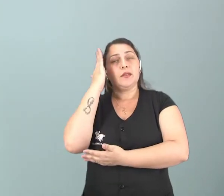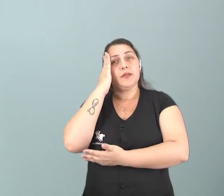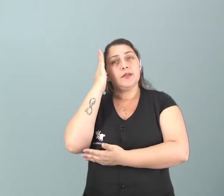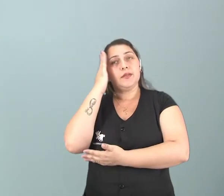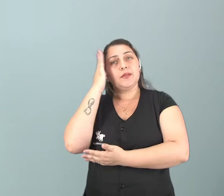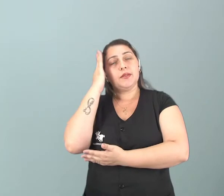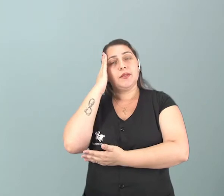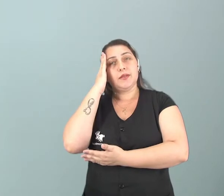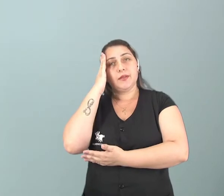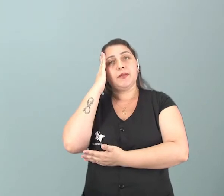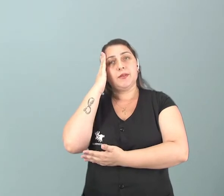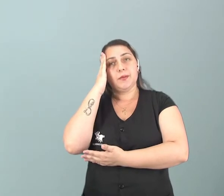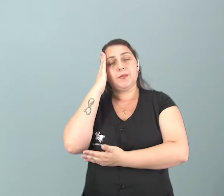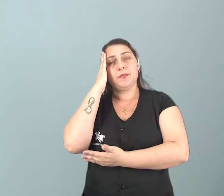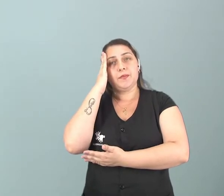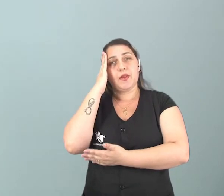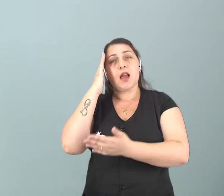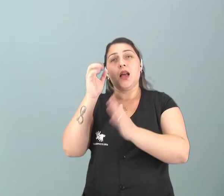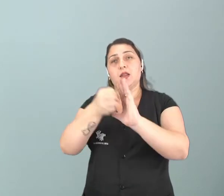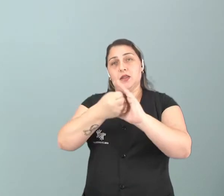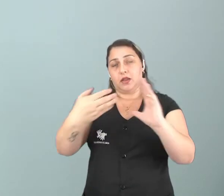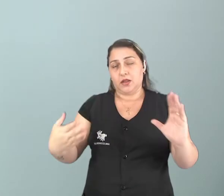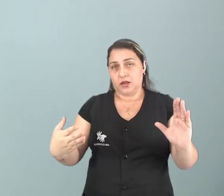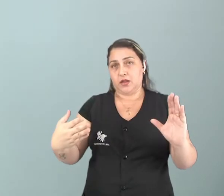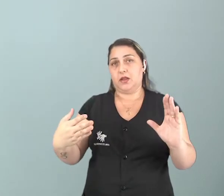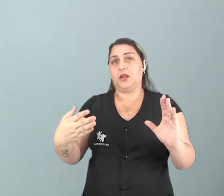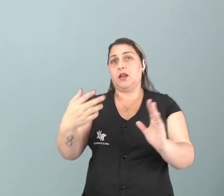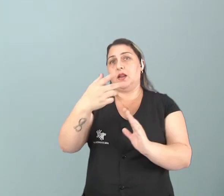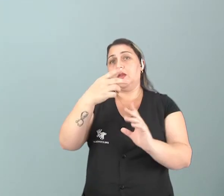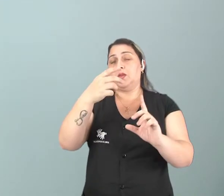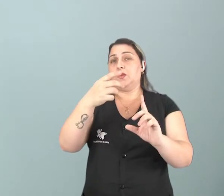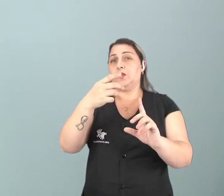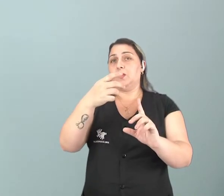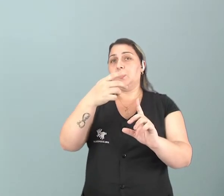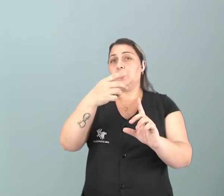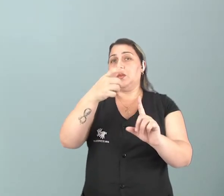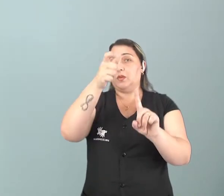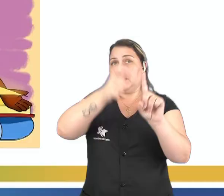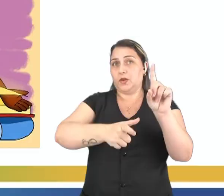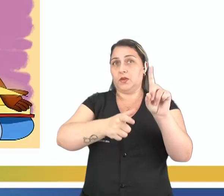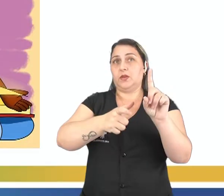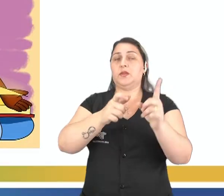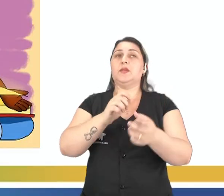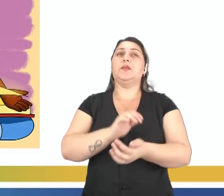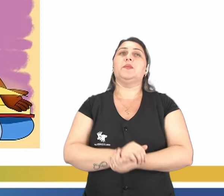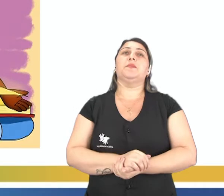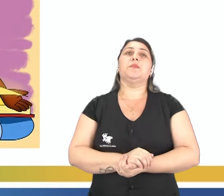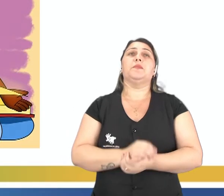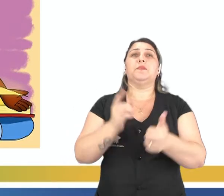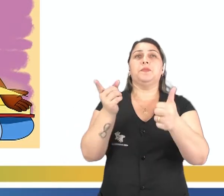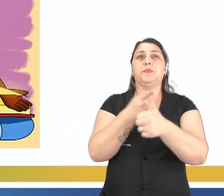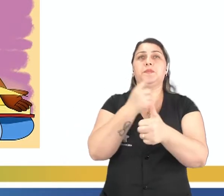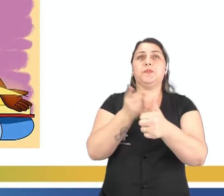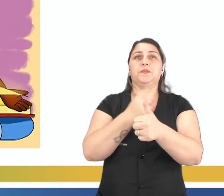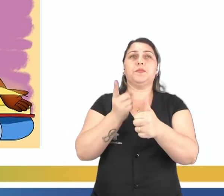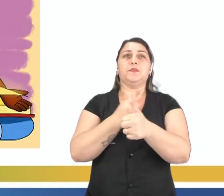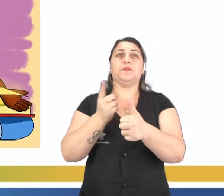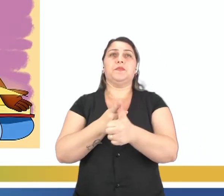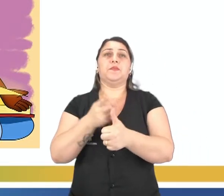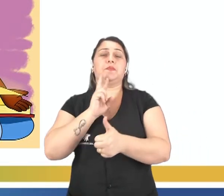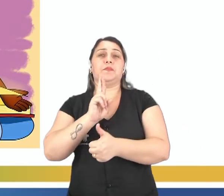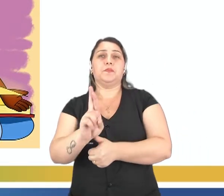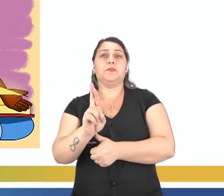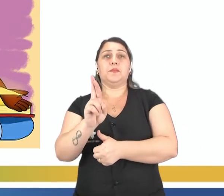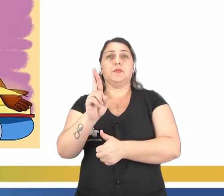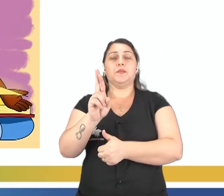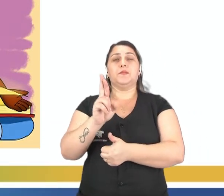compreender e identificar as características desses personagens que foram citados hoje. Primeira questão. Vocês vão responder